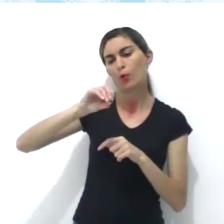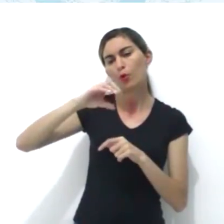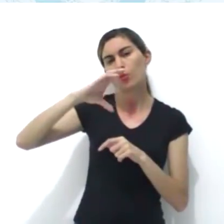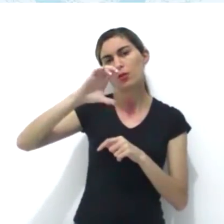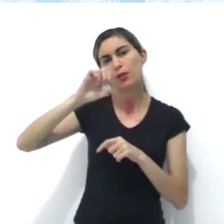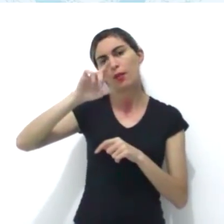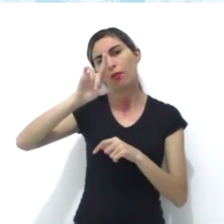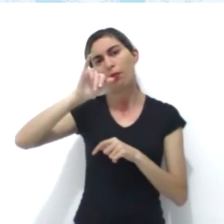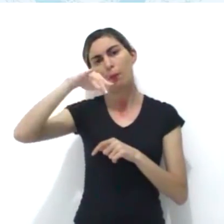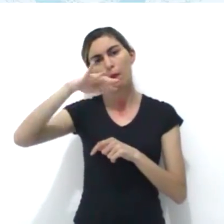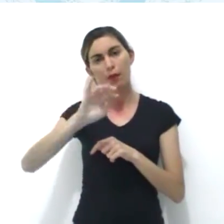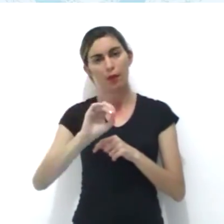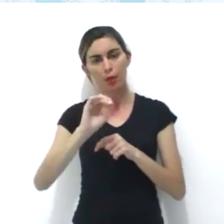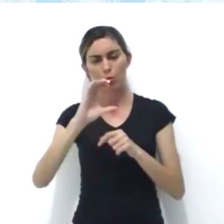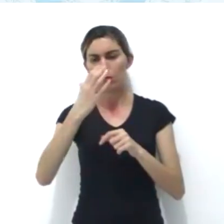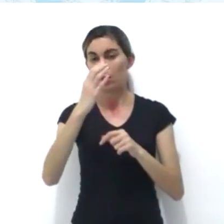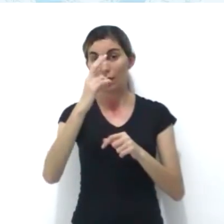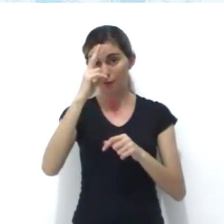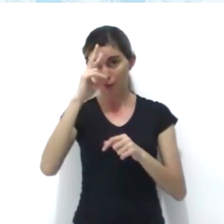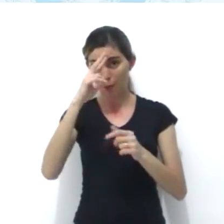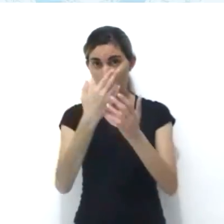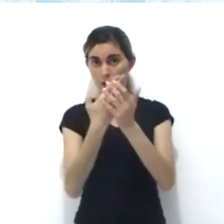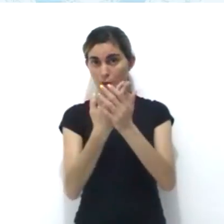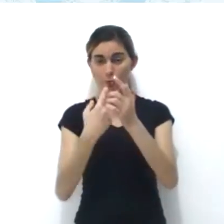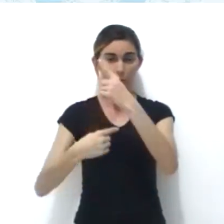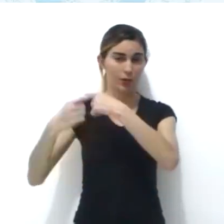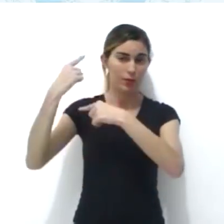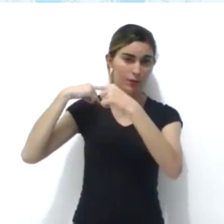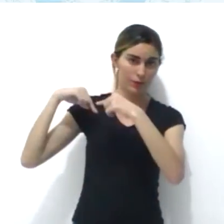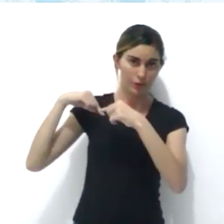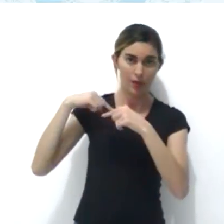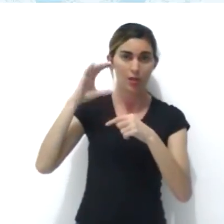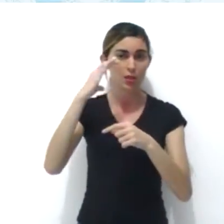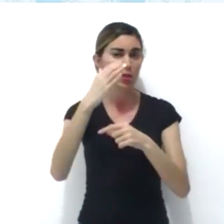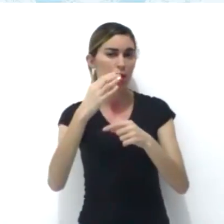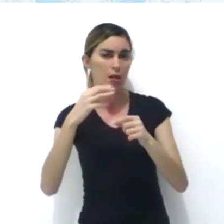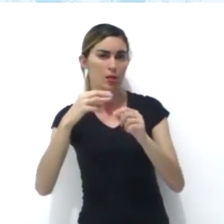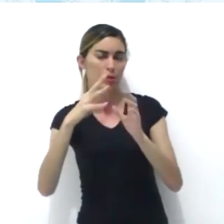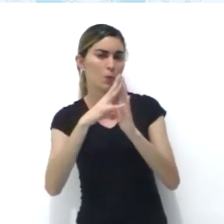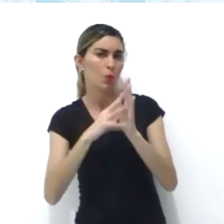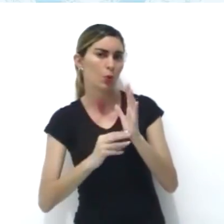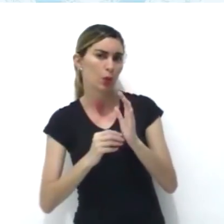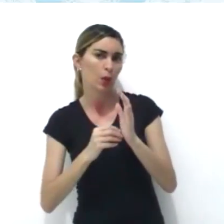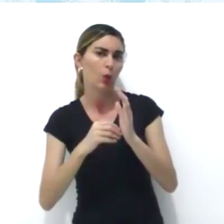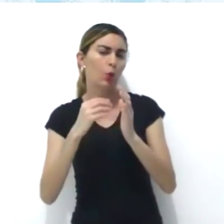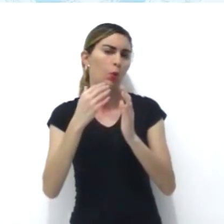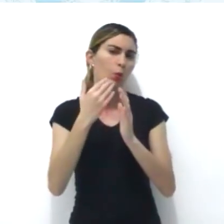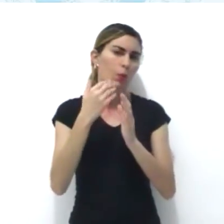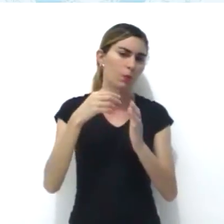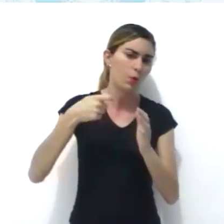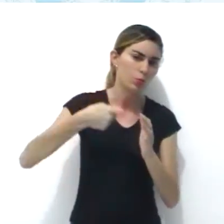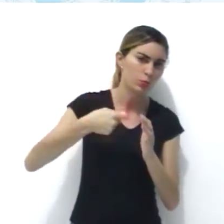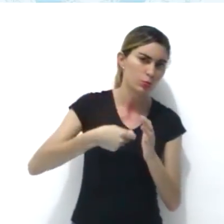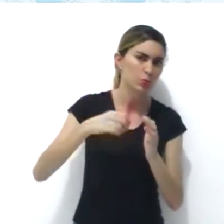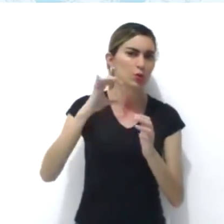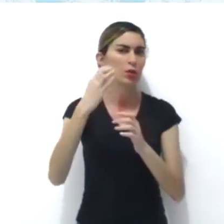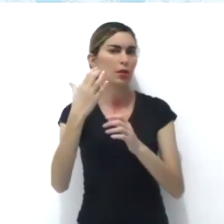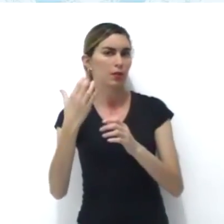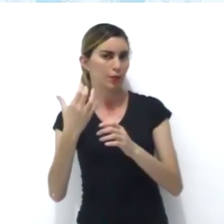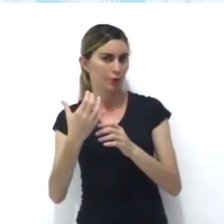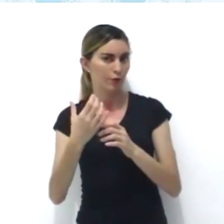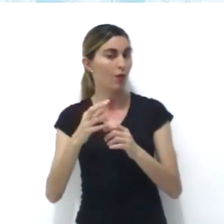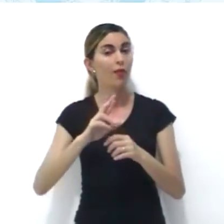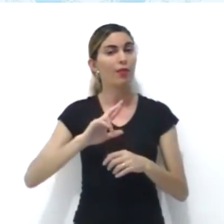procedimentos científicos. Lembram das aulas anteriores que ciência se faz através de um método científico, existe um